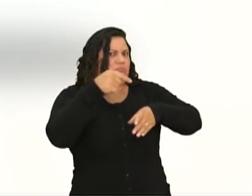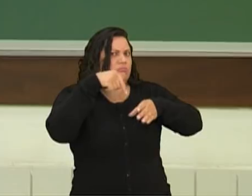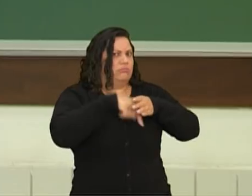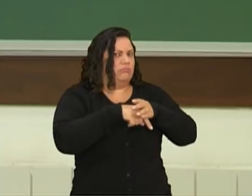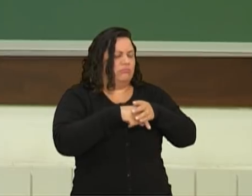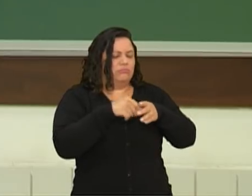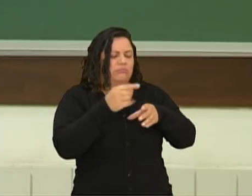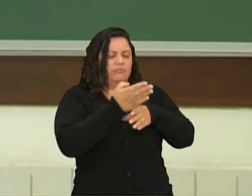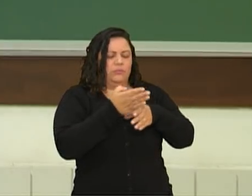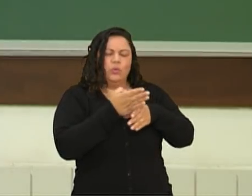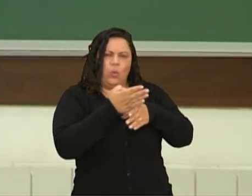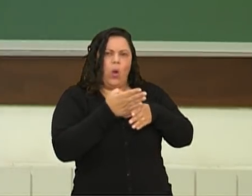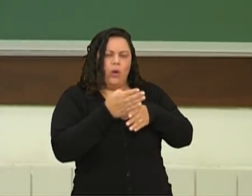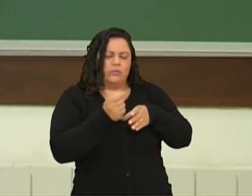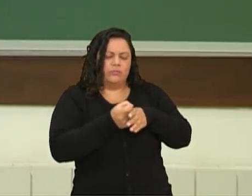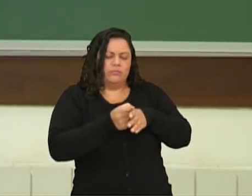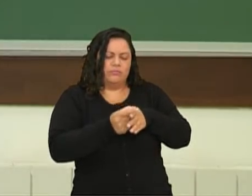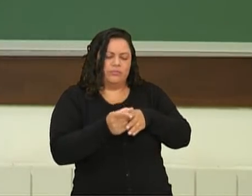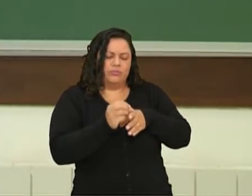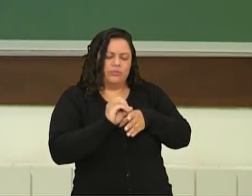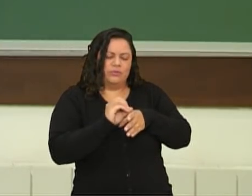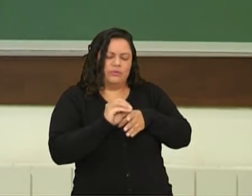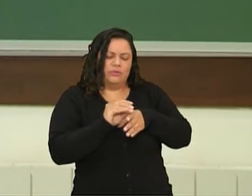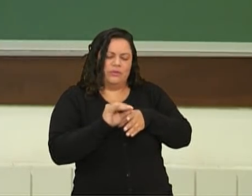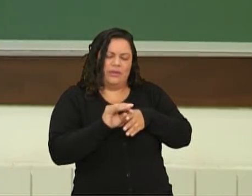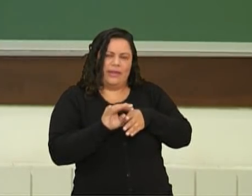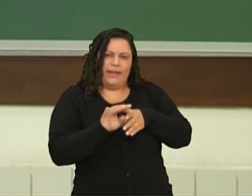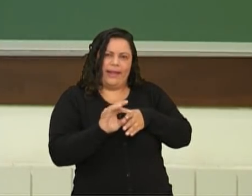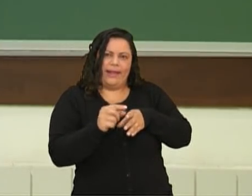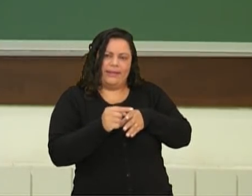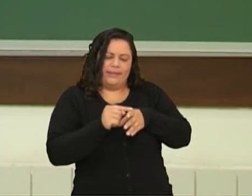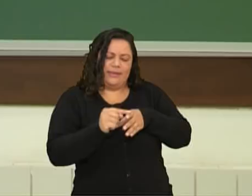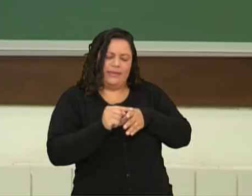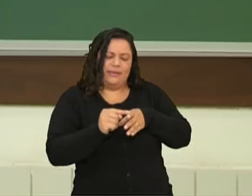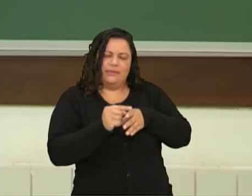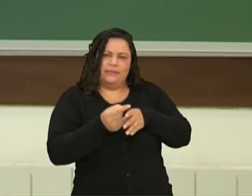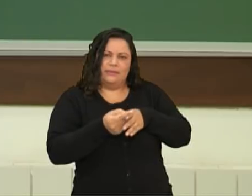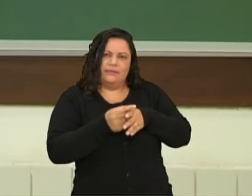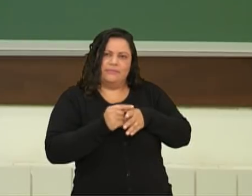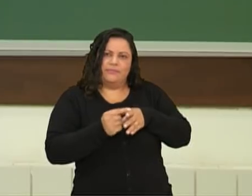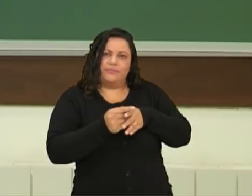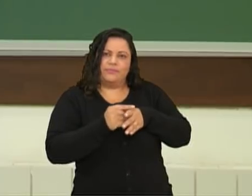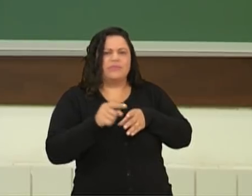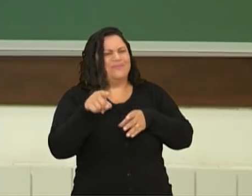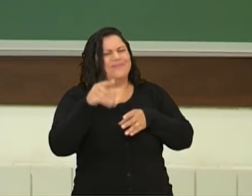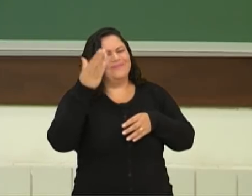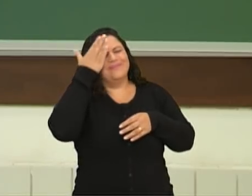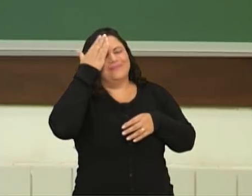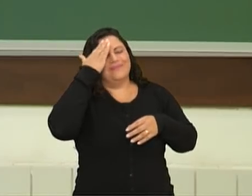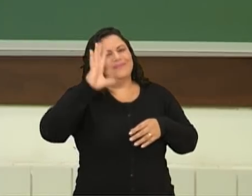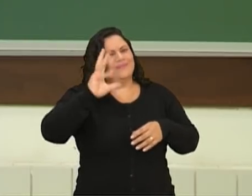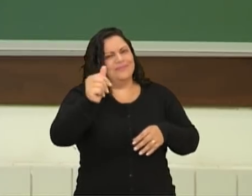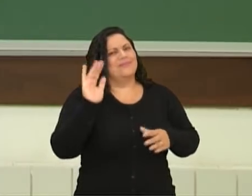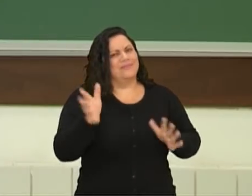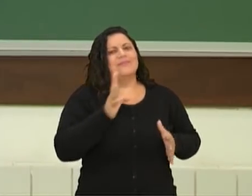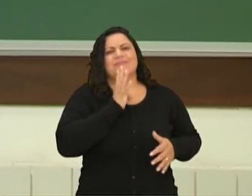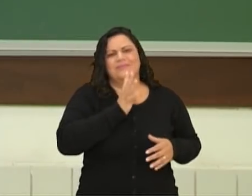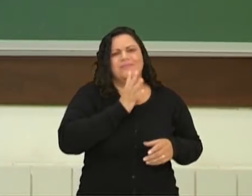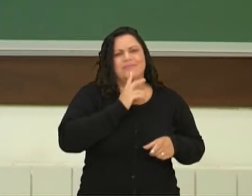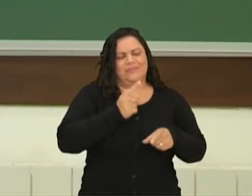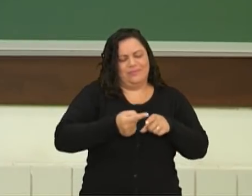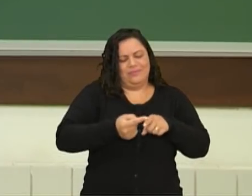vai parar. Vai formar aquela espécie de casquinha. Com todo mundo, aposto que isso já aconteceu, não é? Por que essa